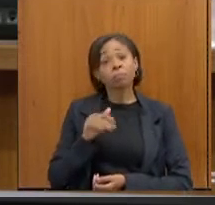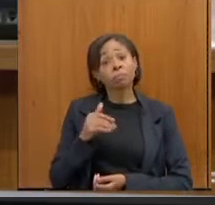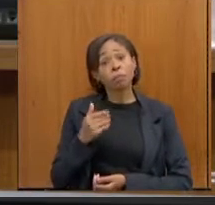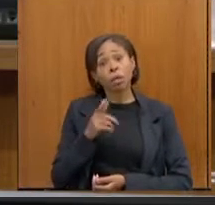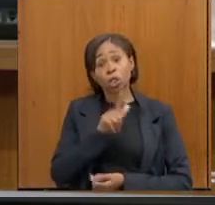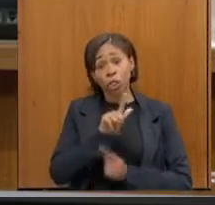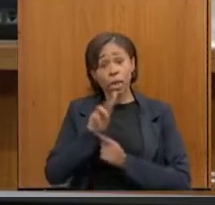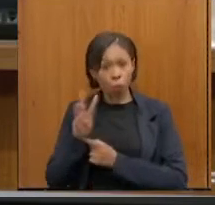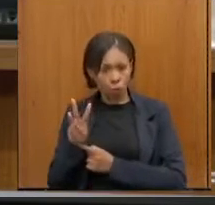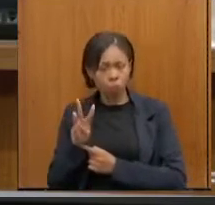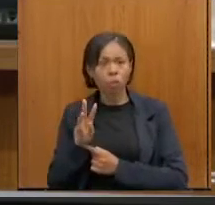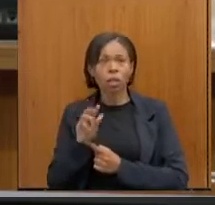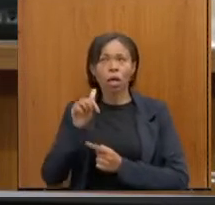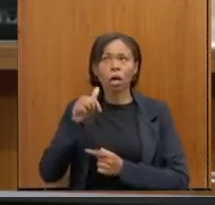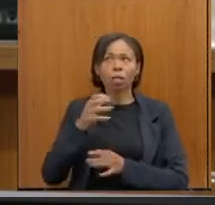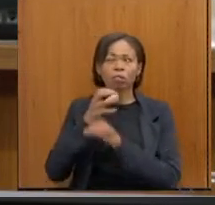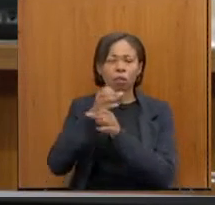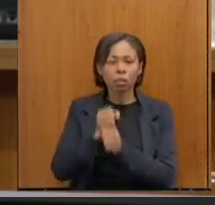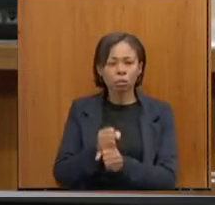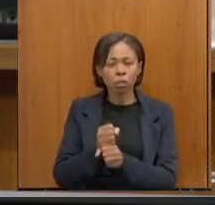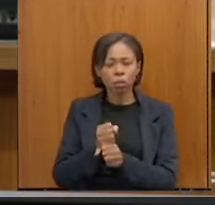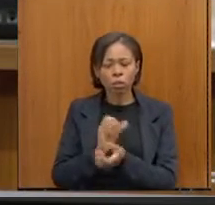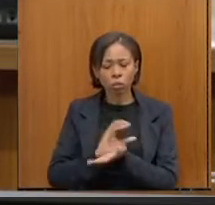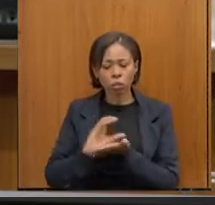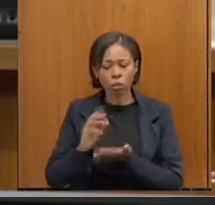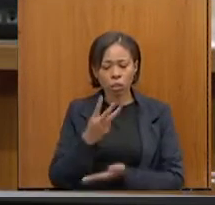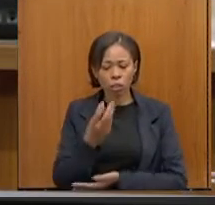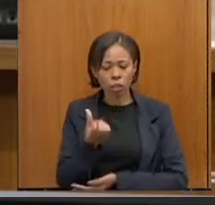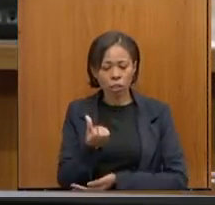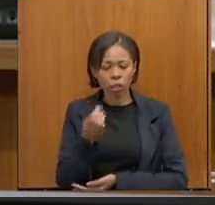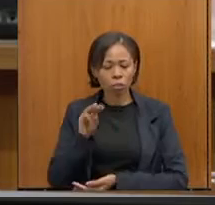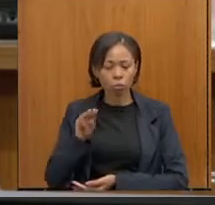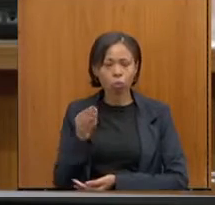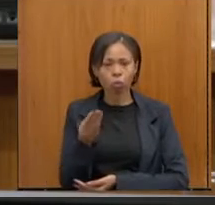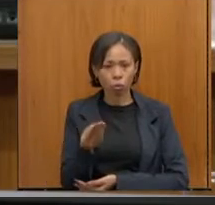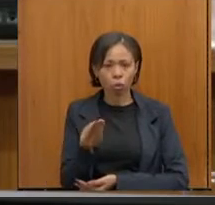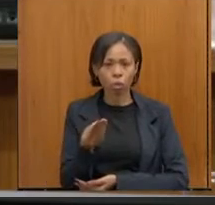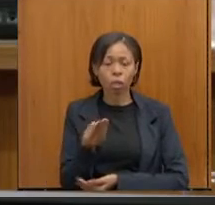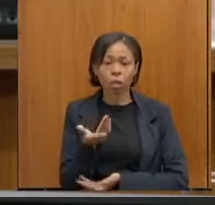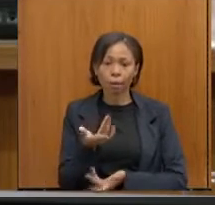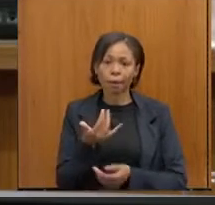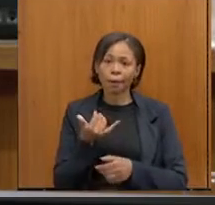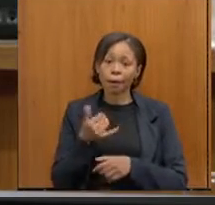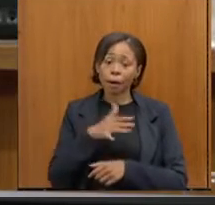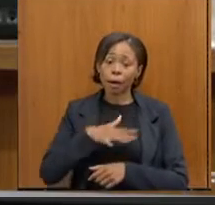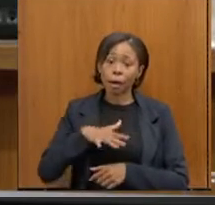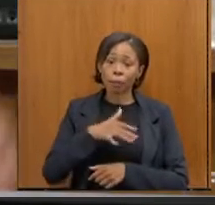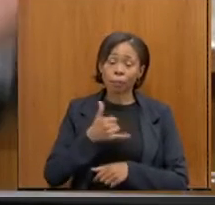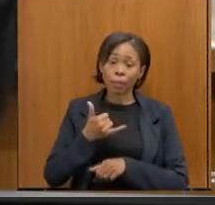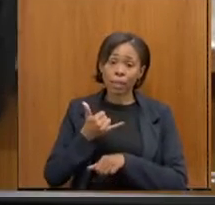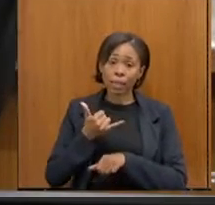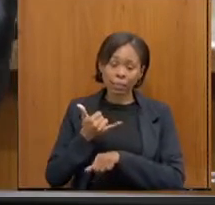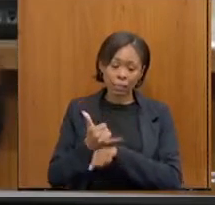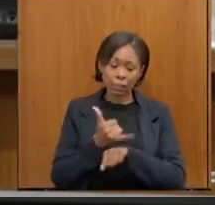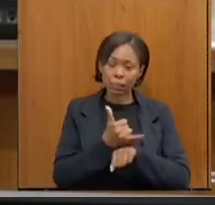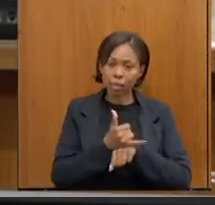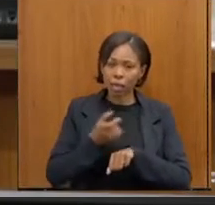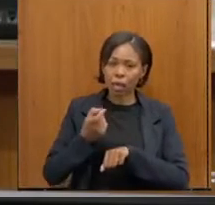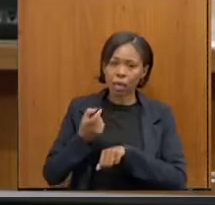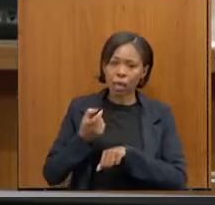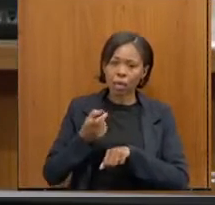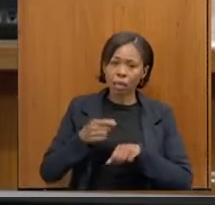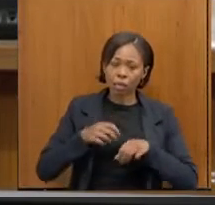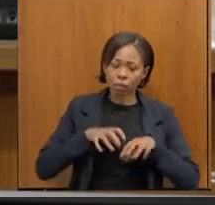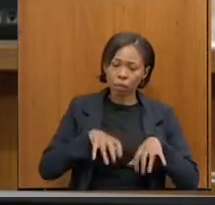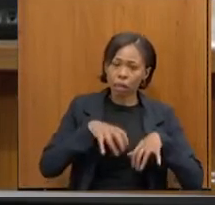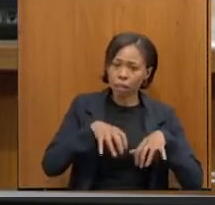36 milhões a mineração Deixa de ser o grande por brisas do Estado porque a geração de